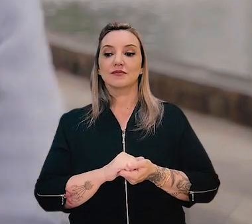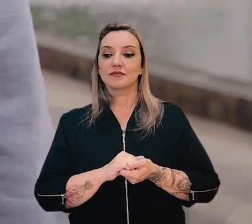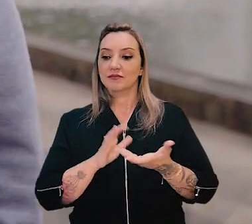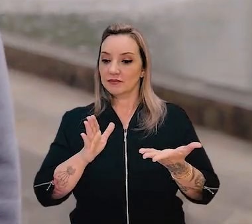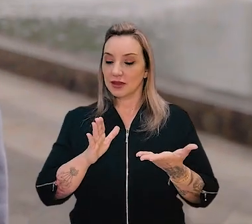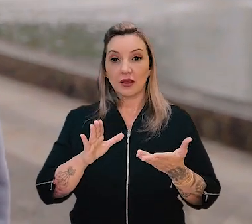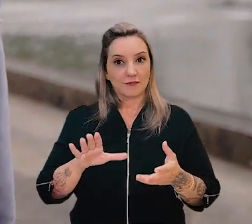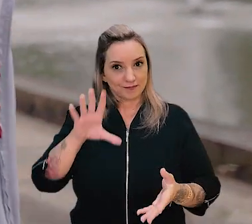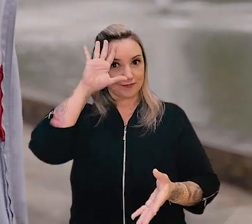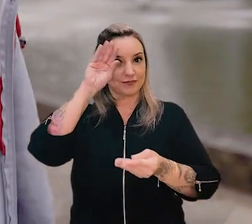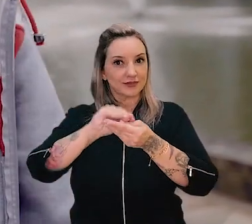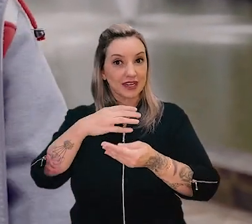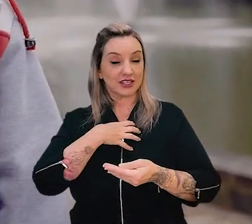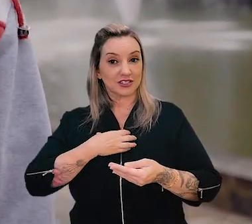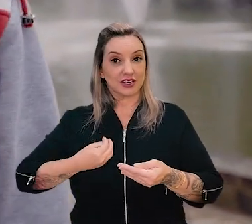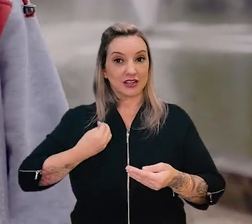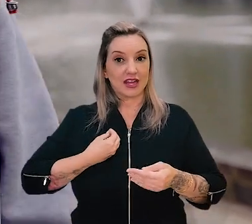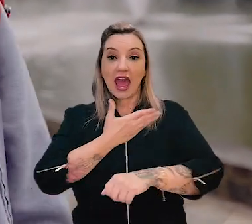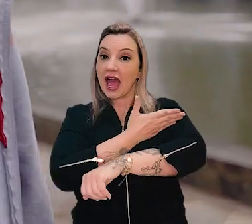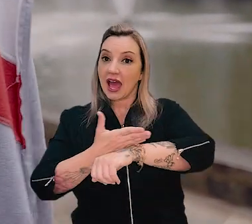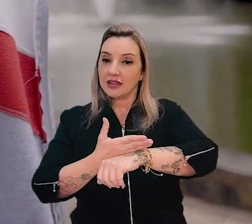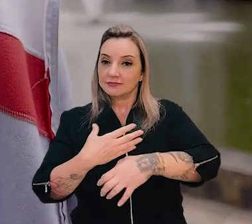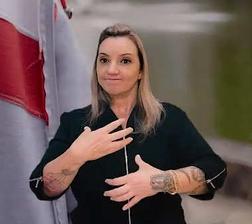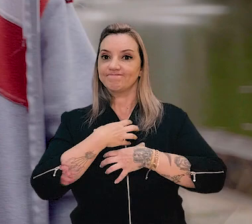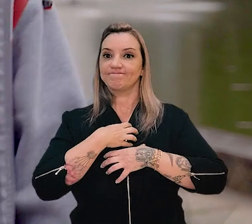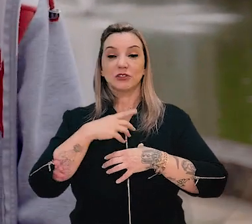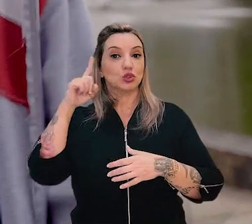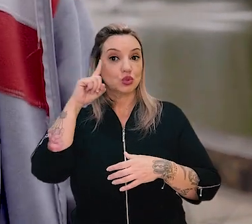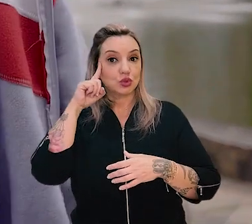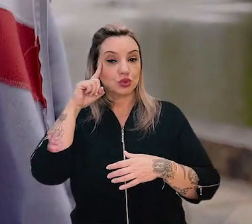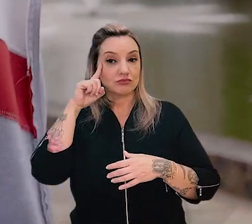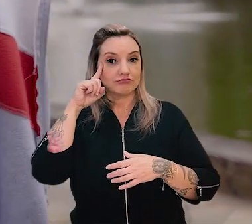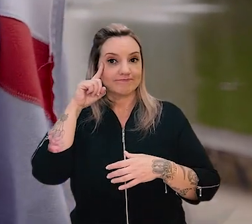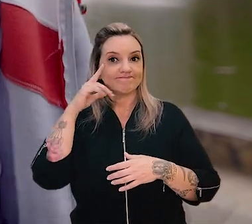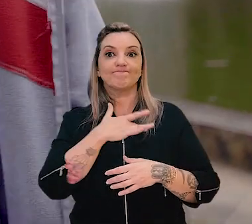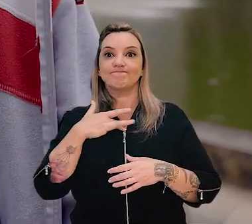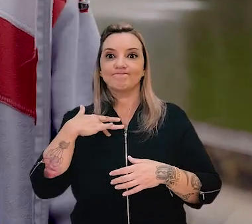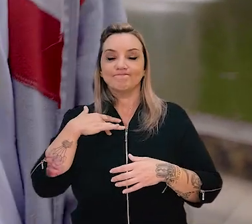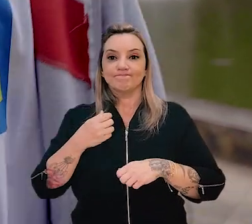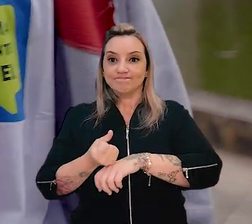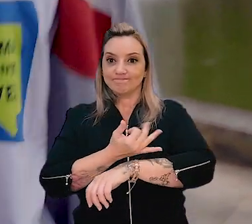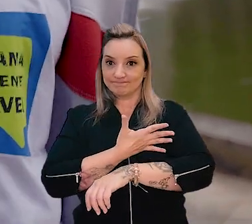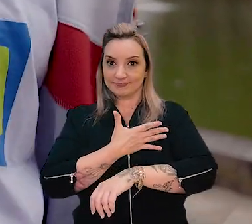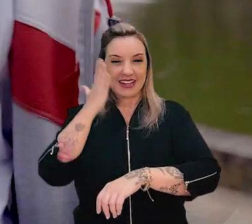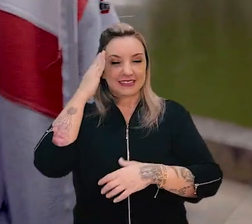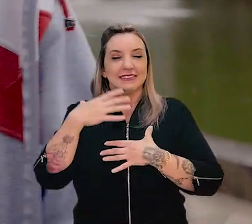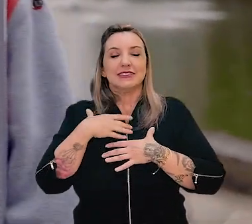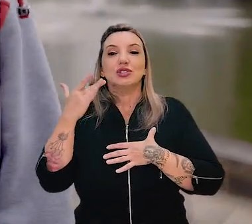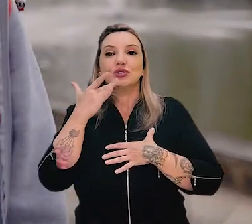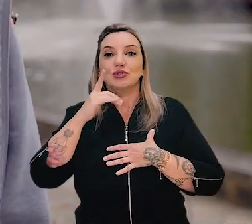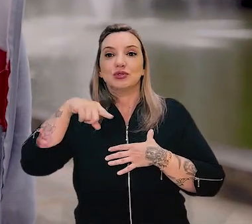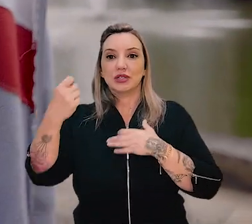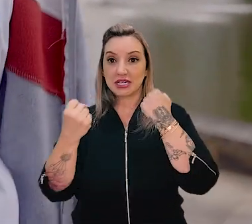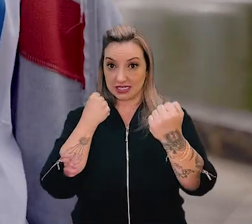Pega a visão, pessoal. Nosso estilo de vida e os nossos hábitos impactam no nosso dia a dia e bem-estar emocional. Sabe aquela sensação gostosa que você tem depois